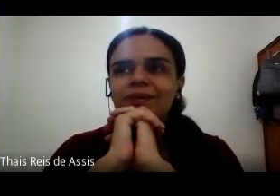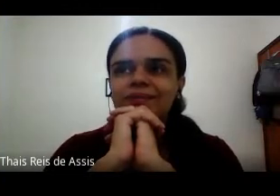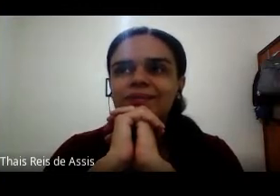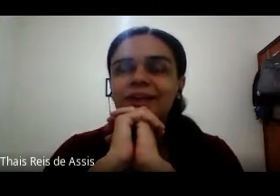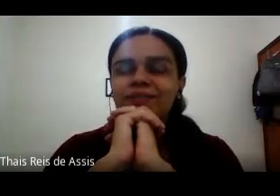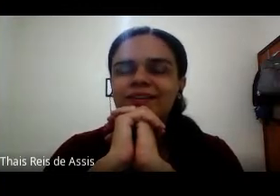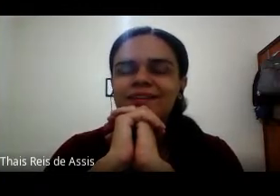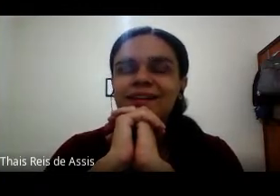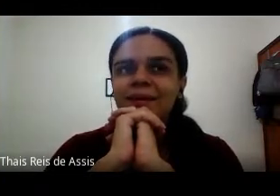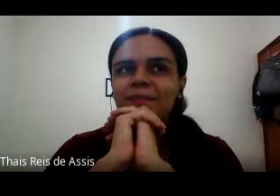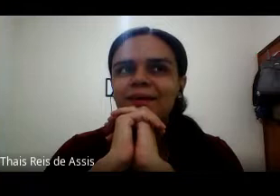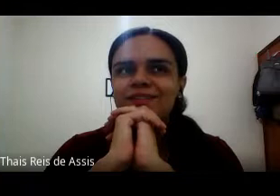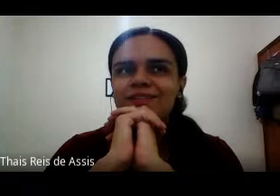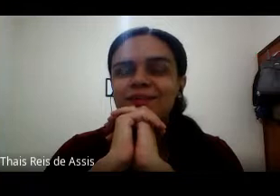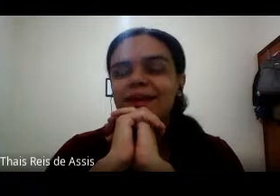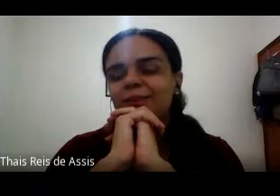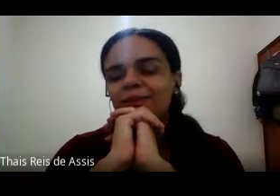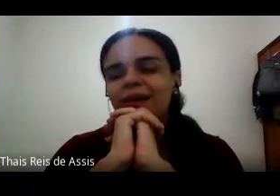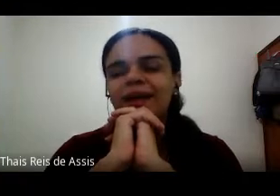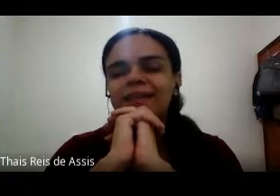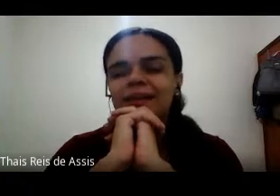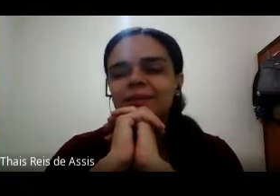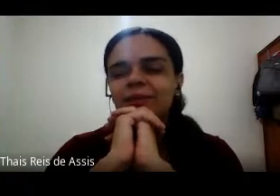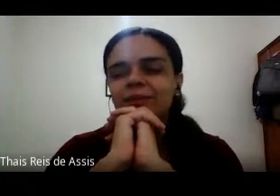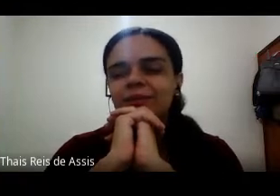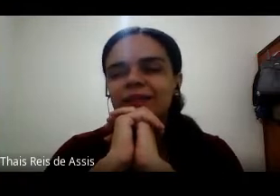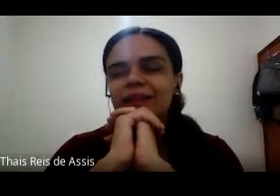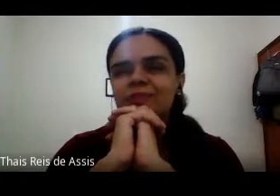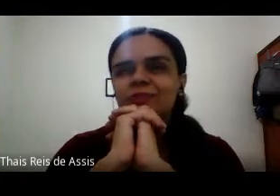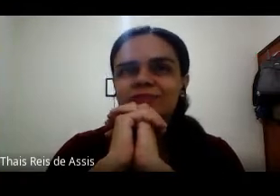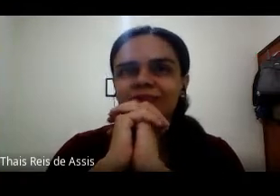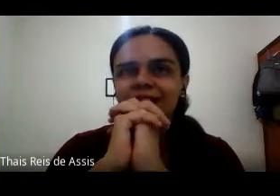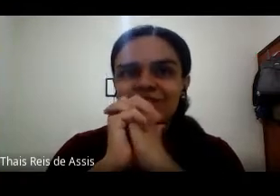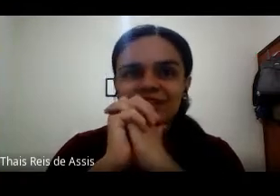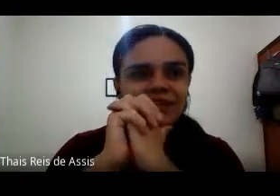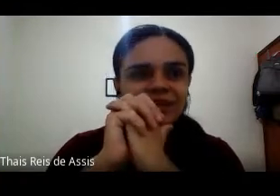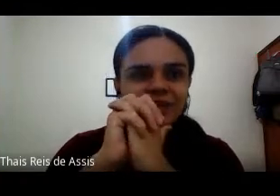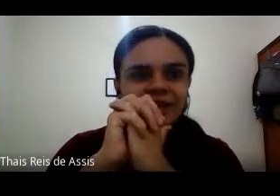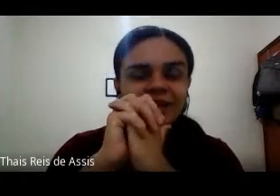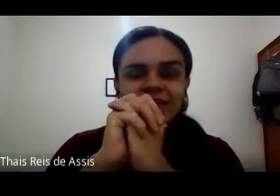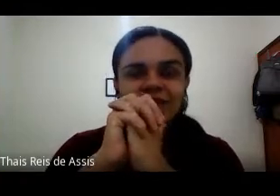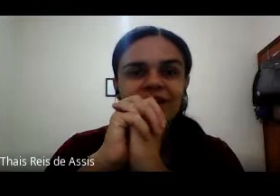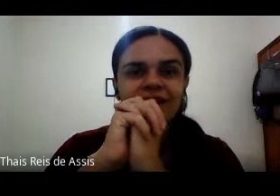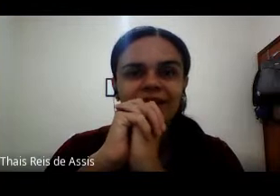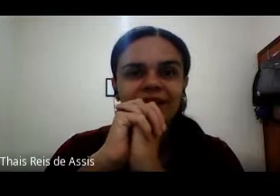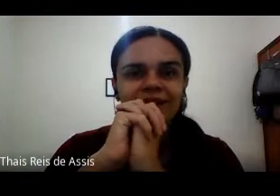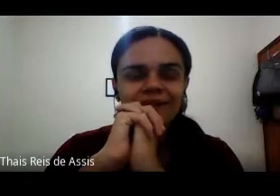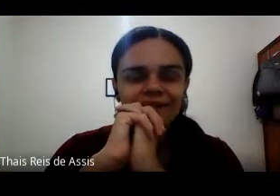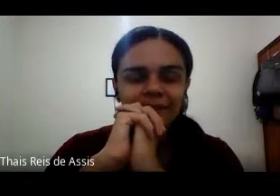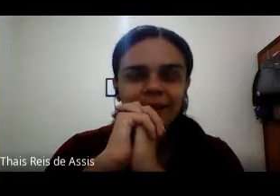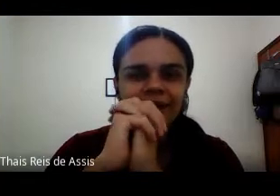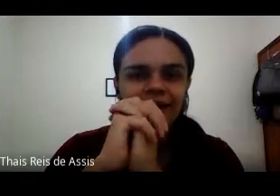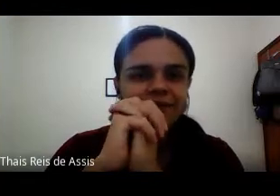uma ervilha, sei lá, da Bélgica, no Pará, que Muriaé, sabe? Como que um tênis produzido lá na China